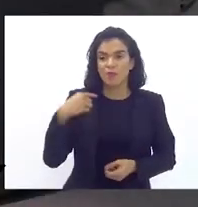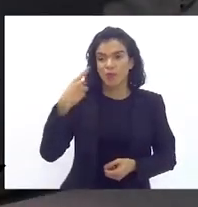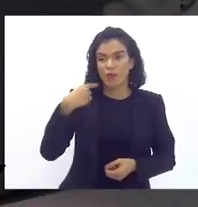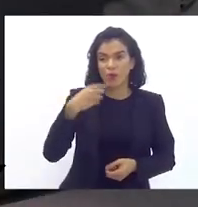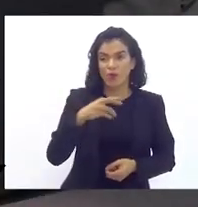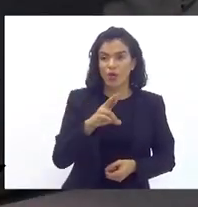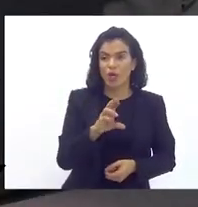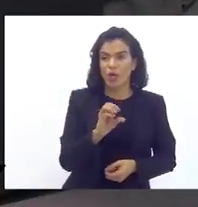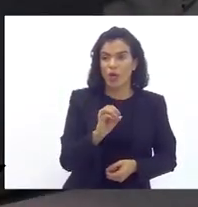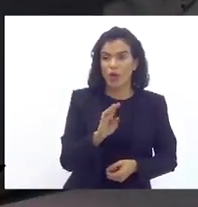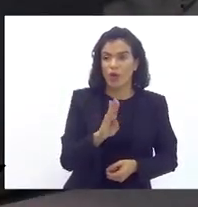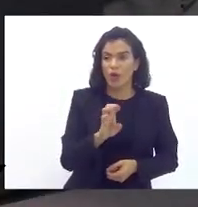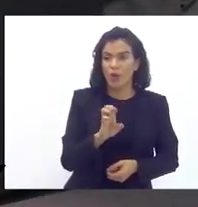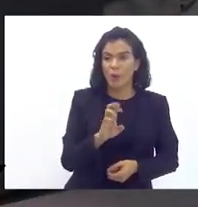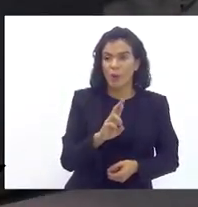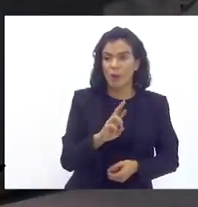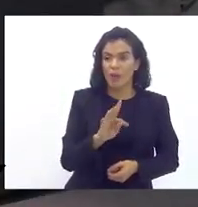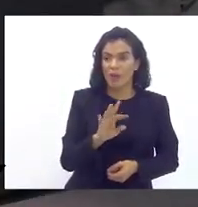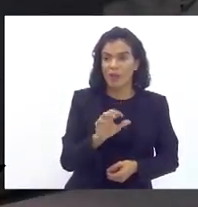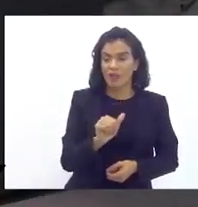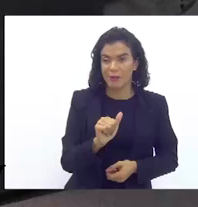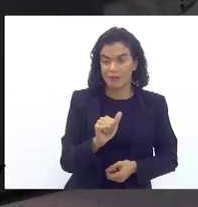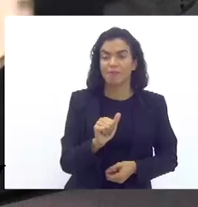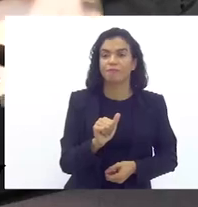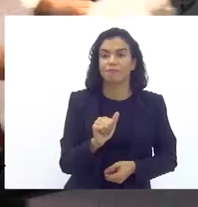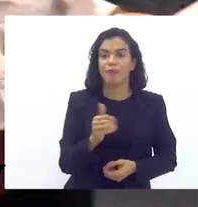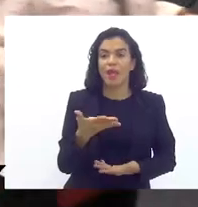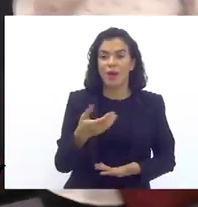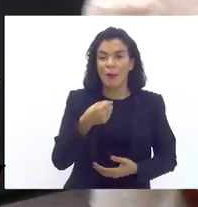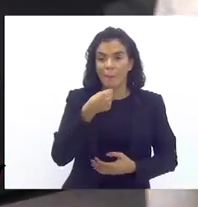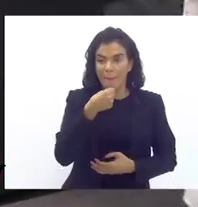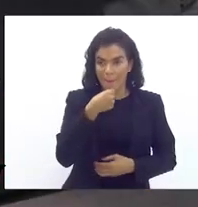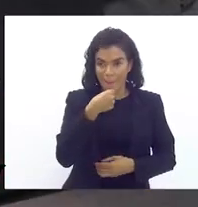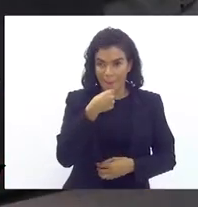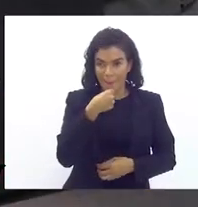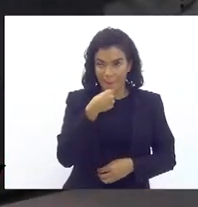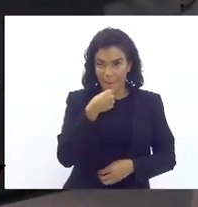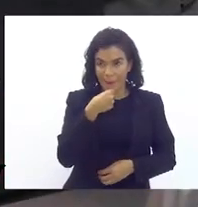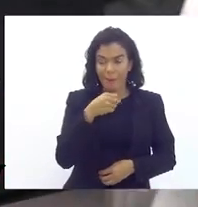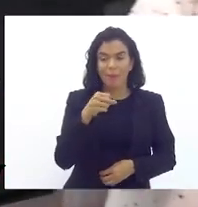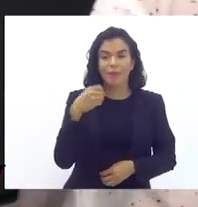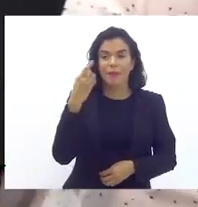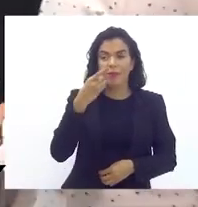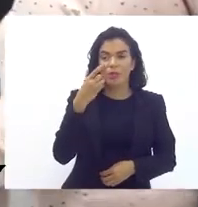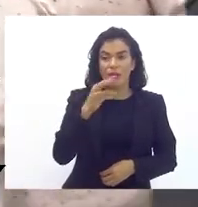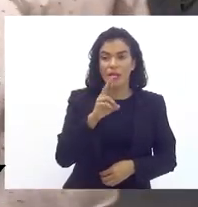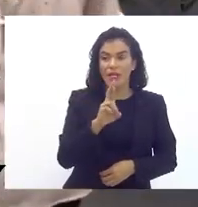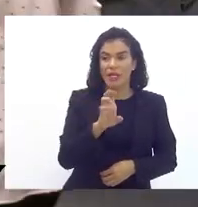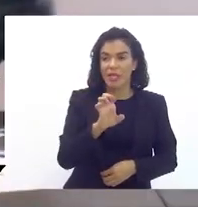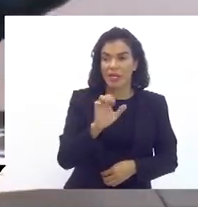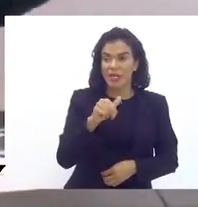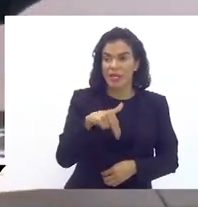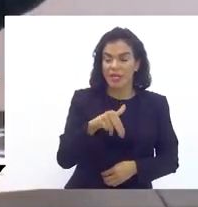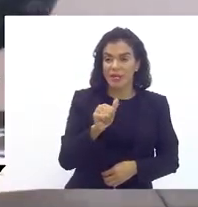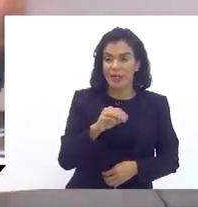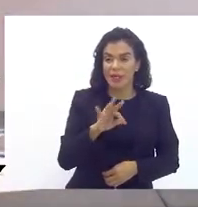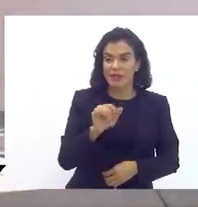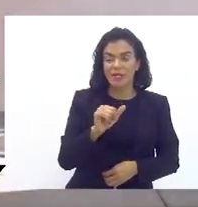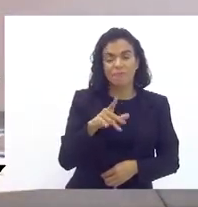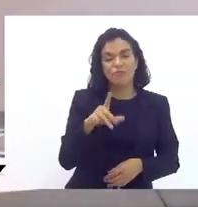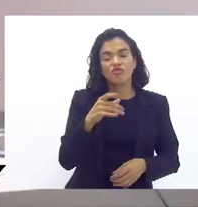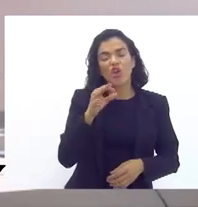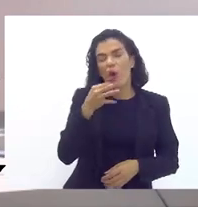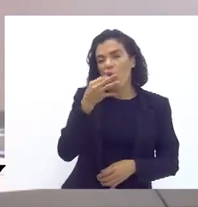Roberta rosa é vou passar agora para Renata sou uma brevíssima um brevíssimo comentário